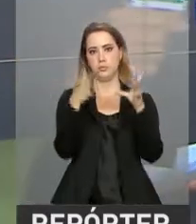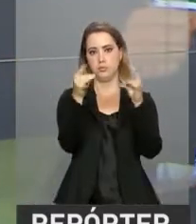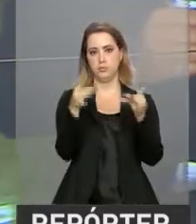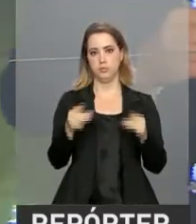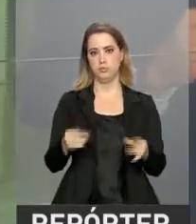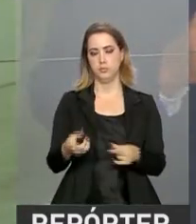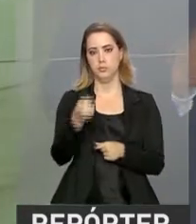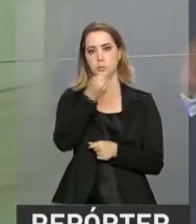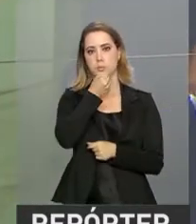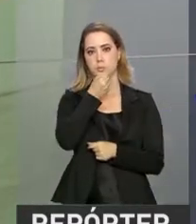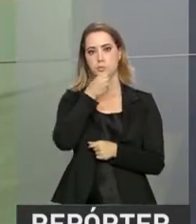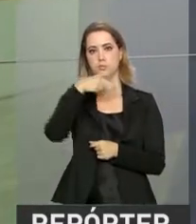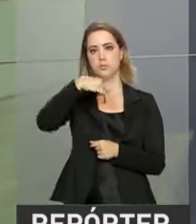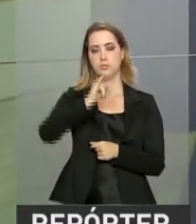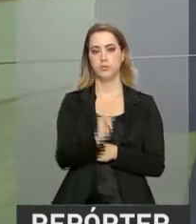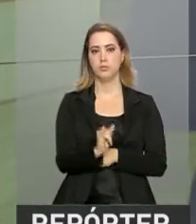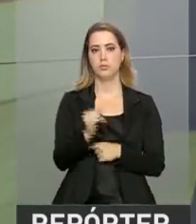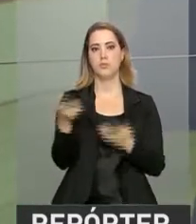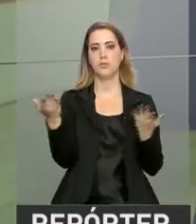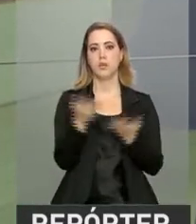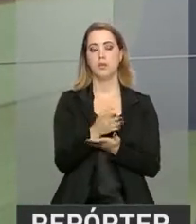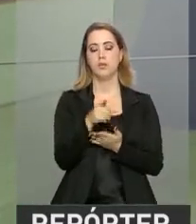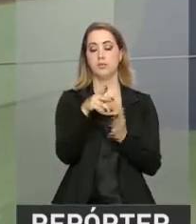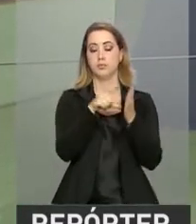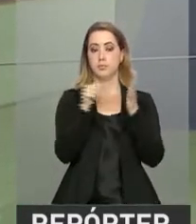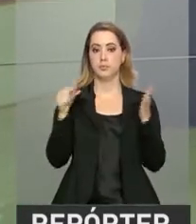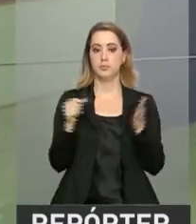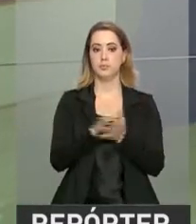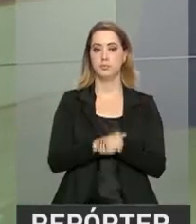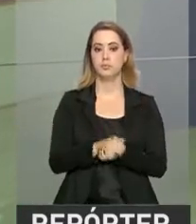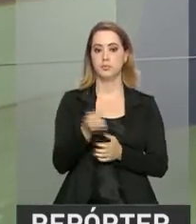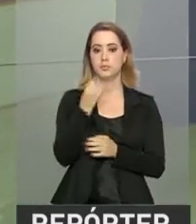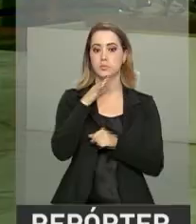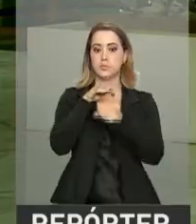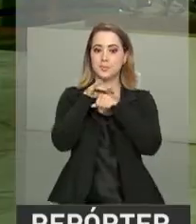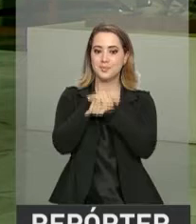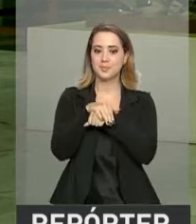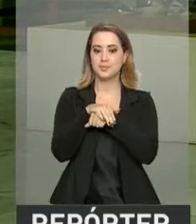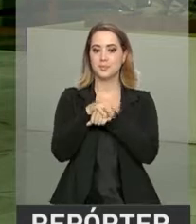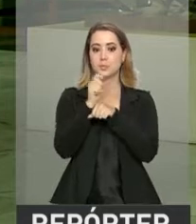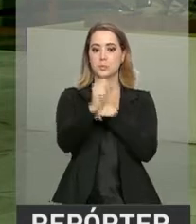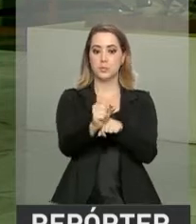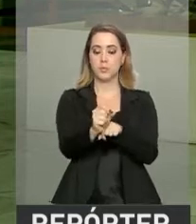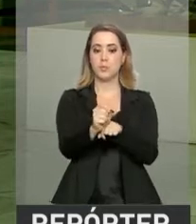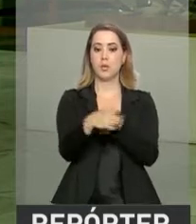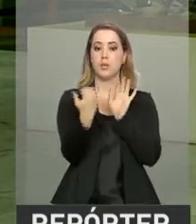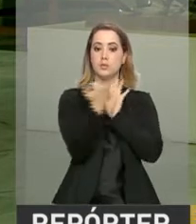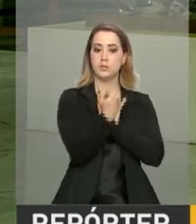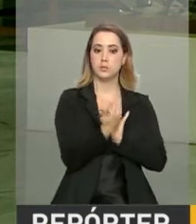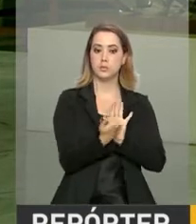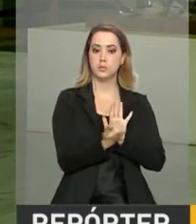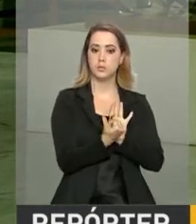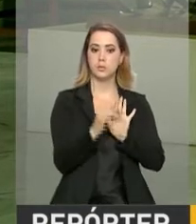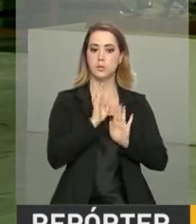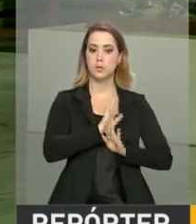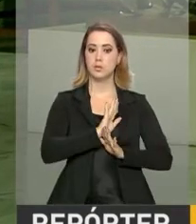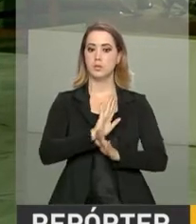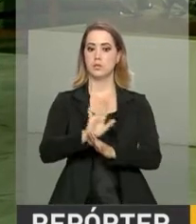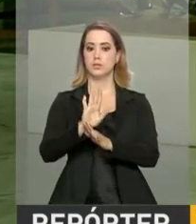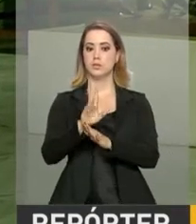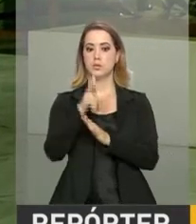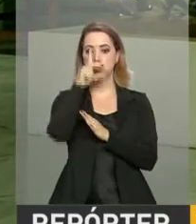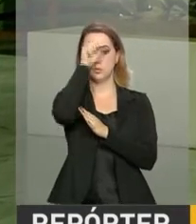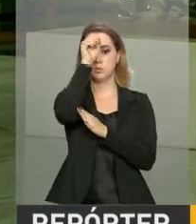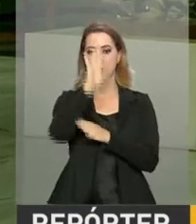com repórter pereira que está no palácio do planalto boa noite e boa noite zé luis esse projeto vai contar com a participação da força nacional